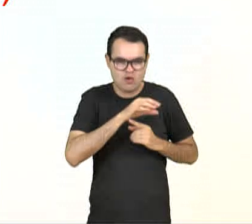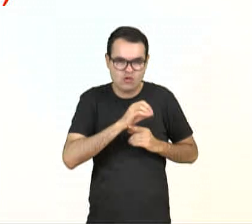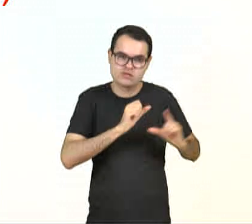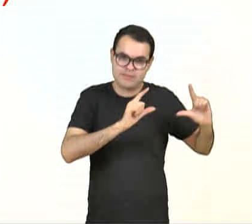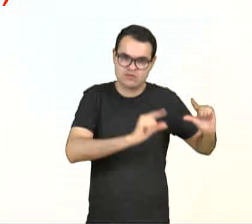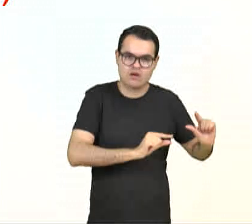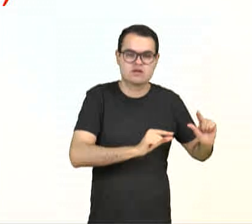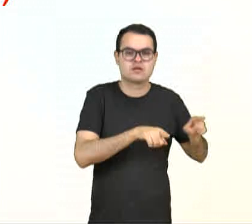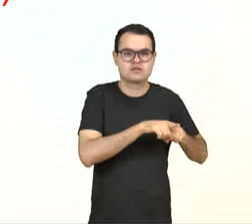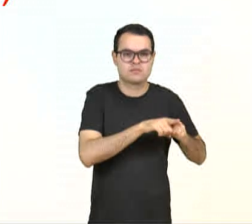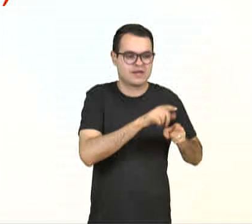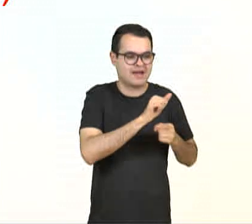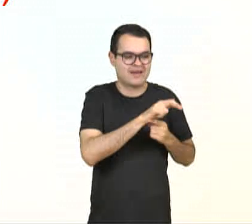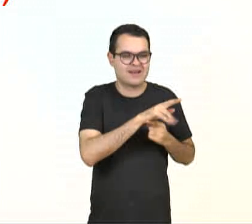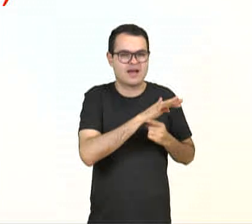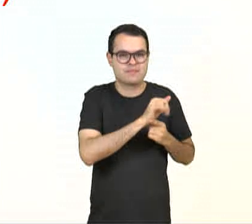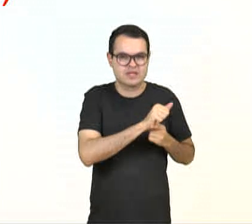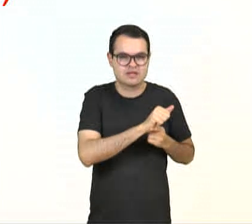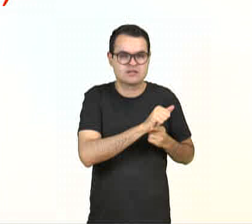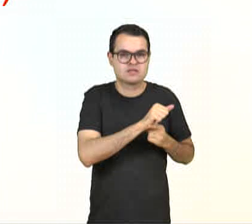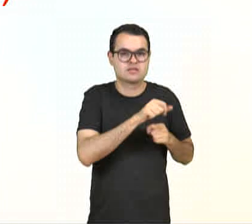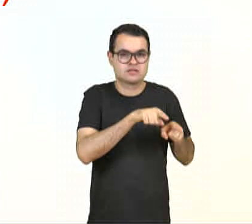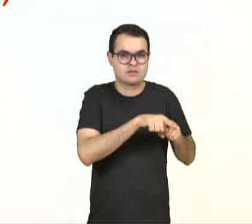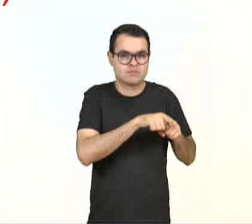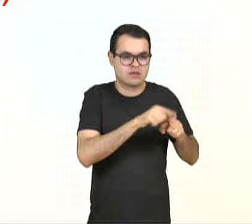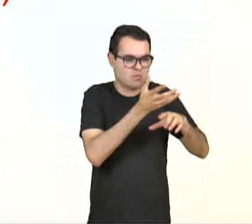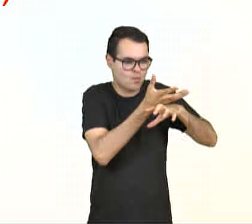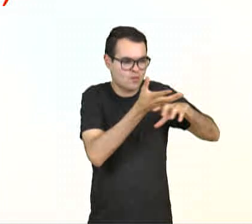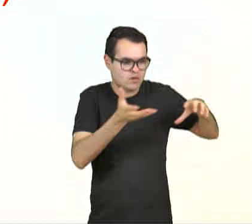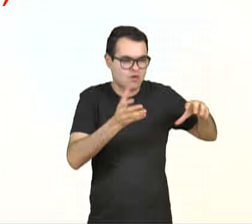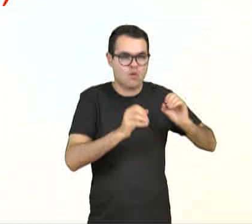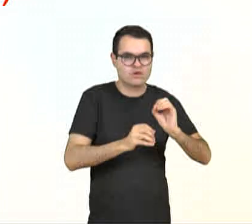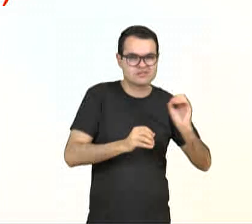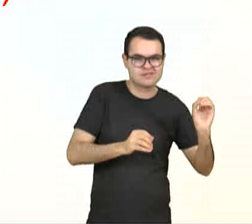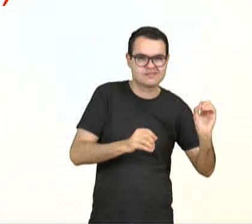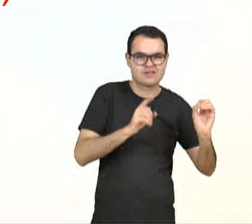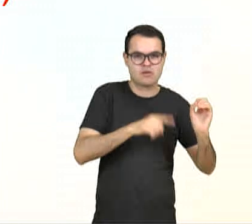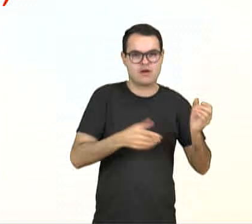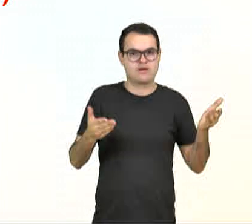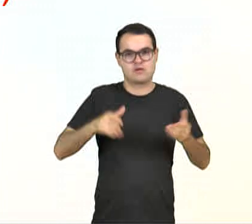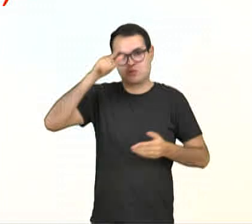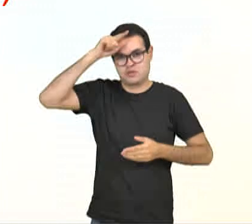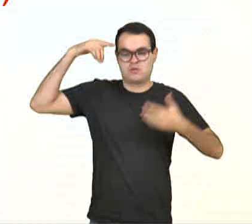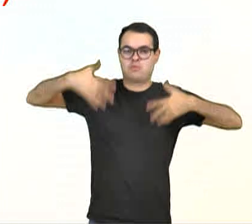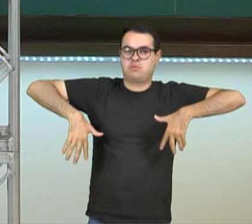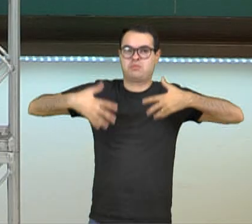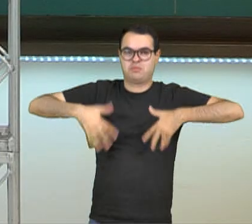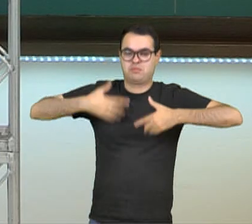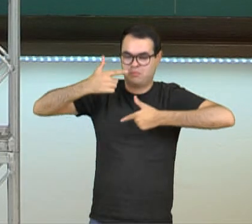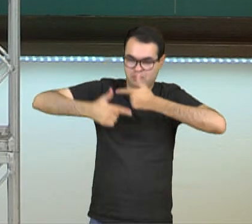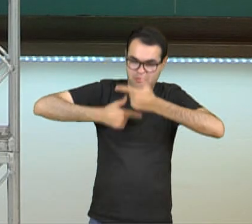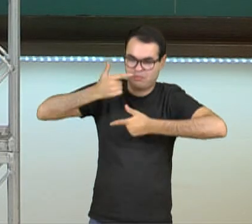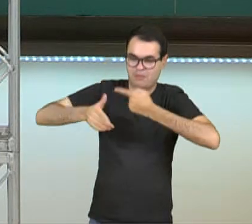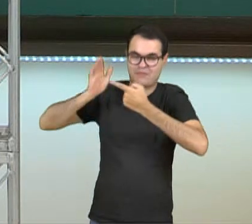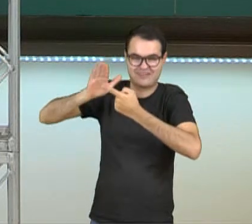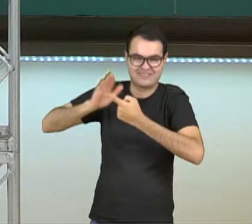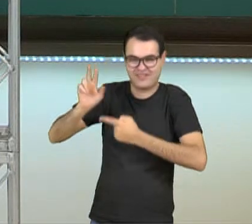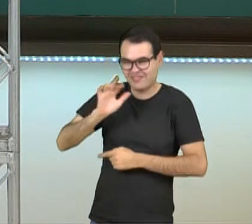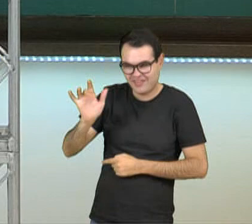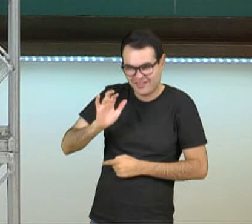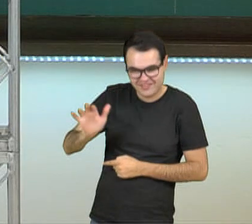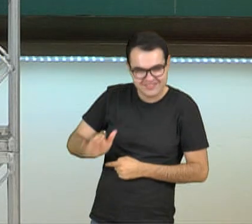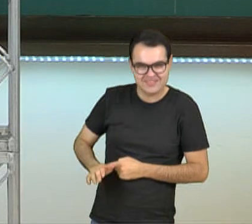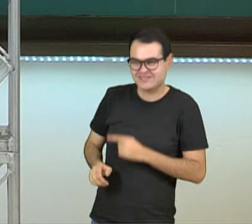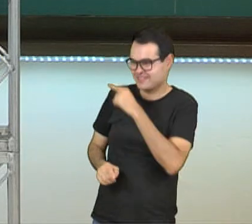Arábia Saudita, Sudão e Saara Ocidental. Agora o Luiz deve ter passado um trabalho aí para escrever todos